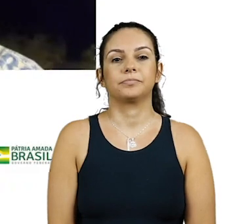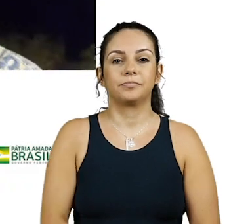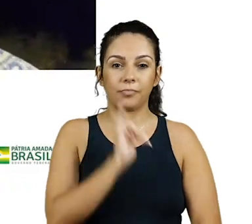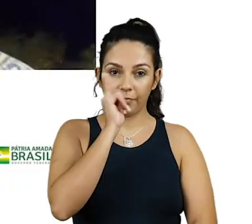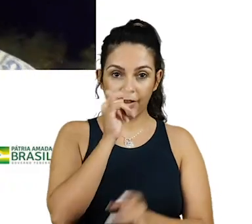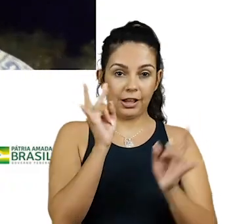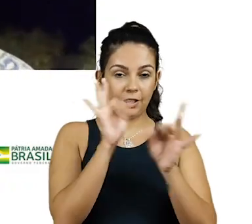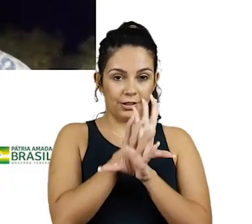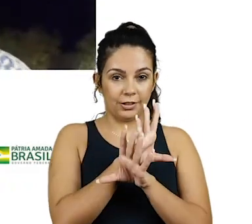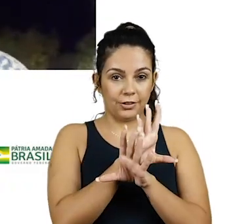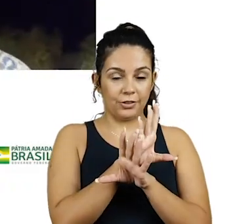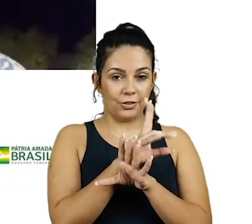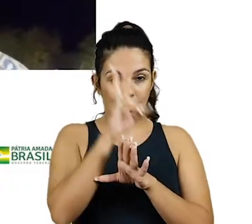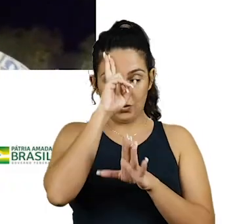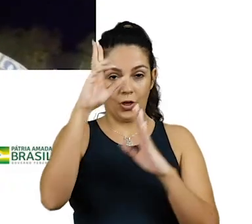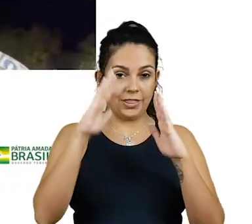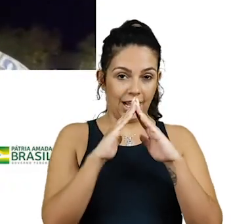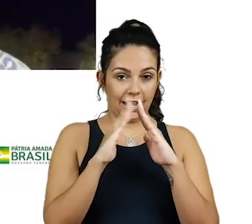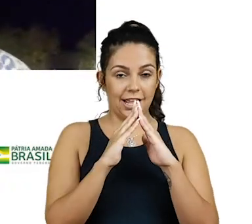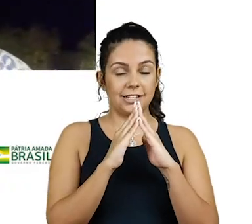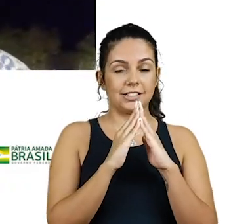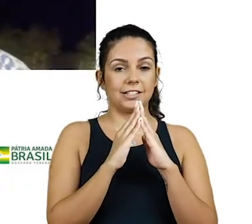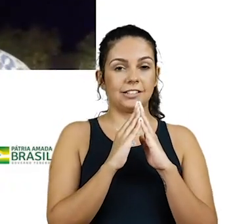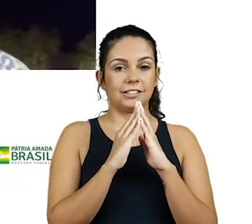termina justamente com o dono da casa,